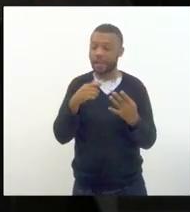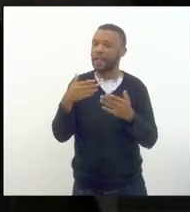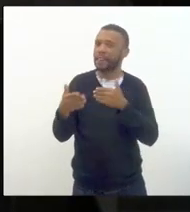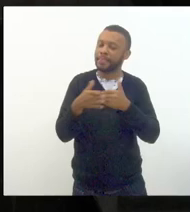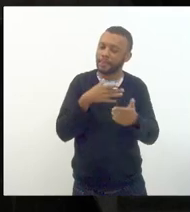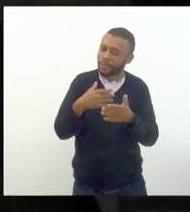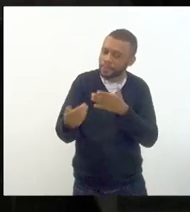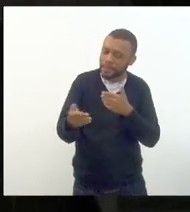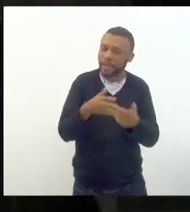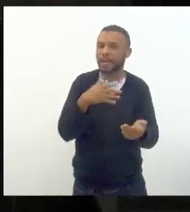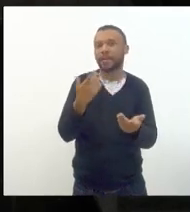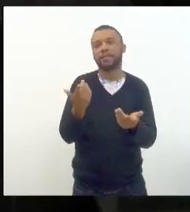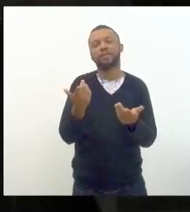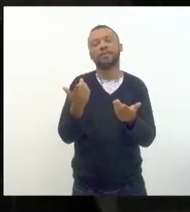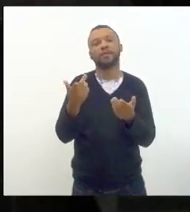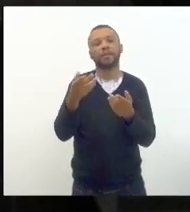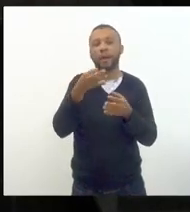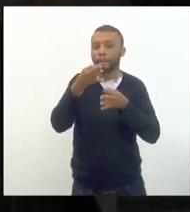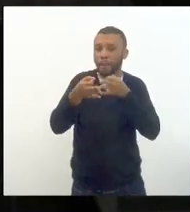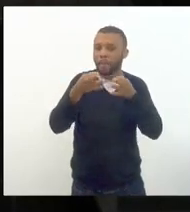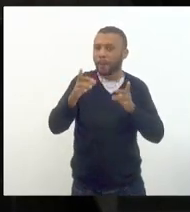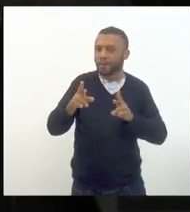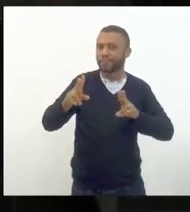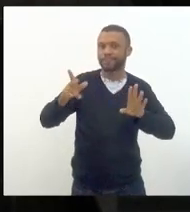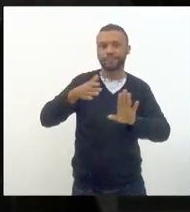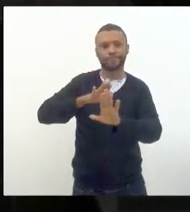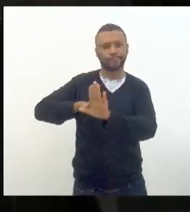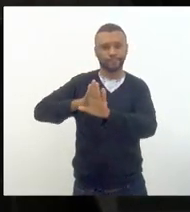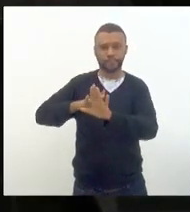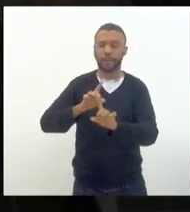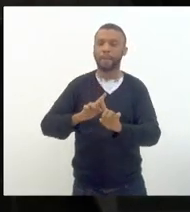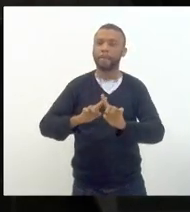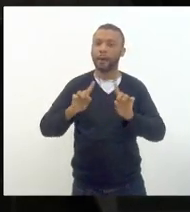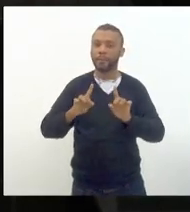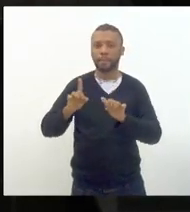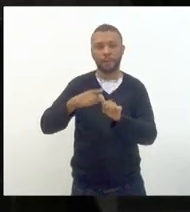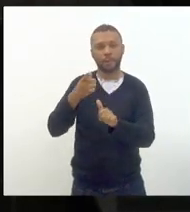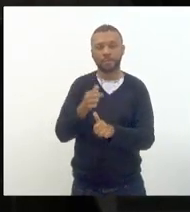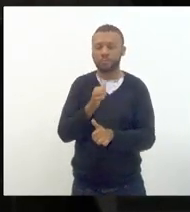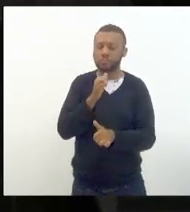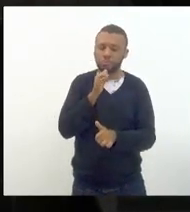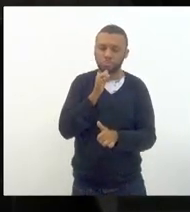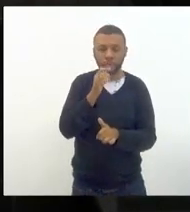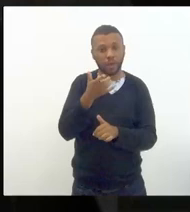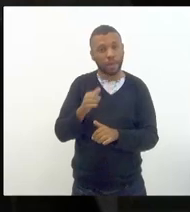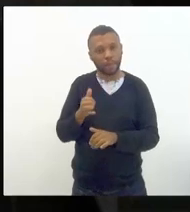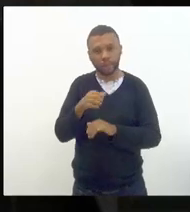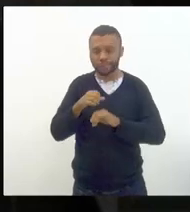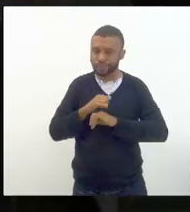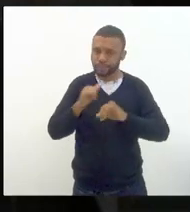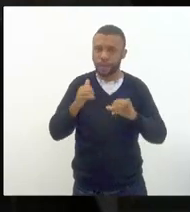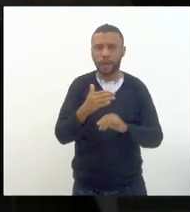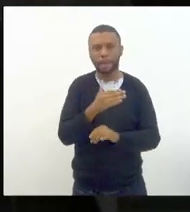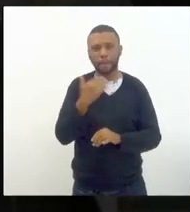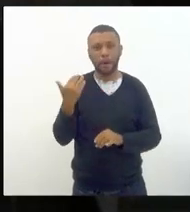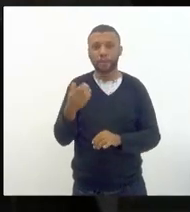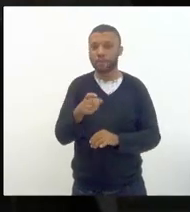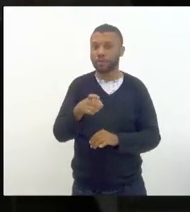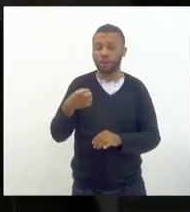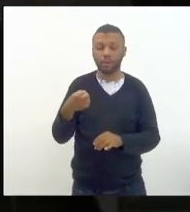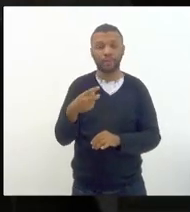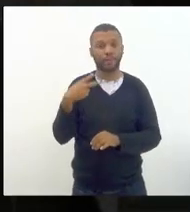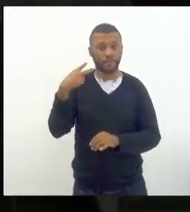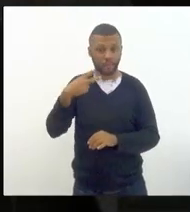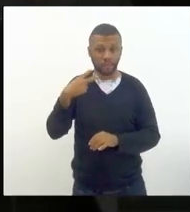da diferença de posições mas primeiro lamentar registrar a morte do ex-vereador